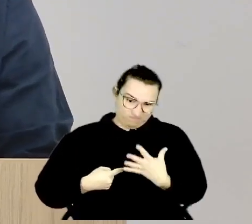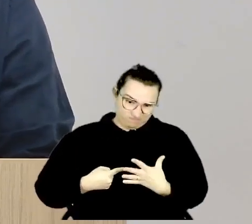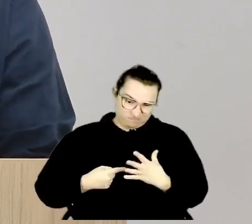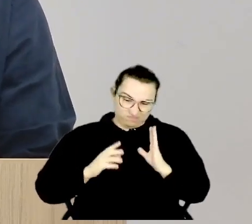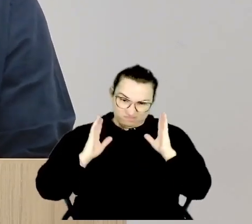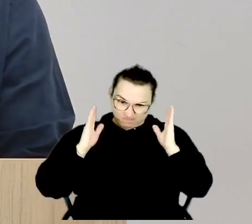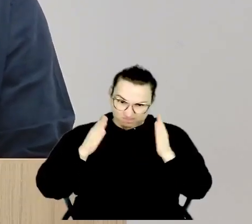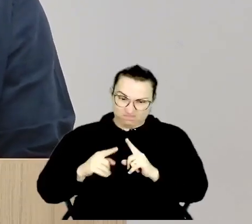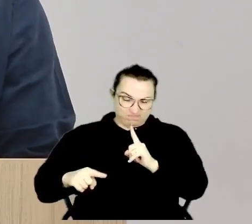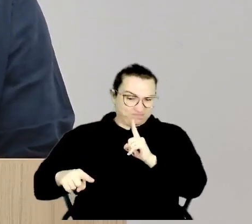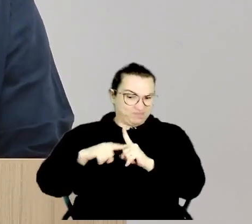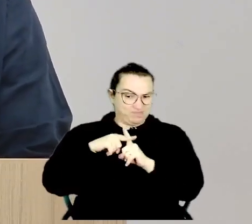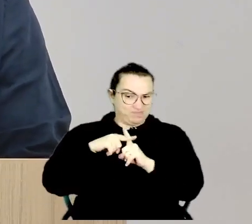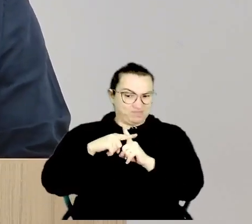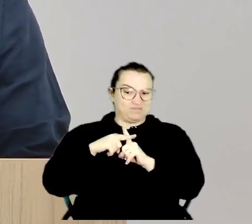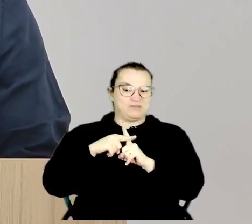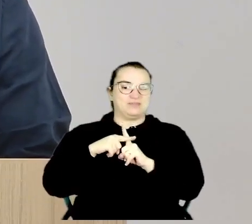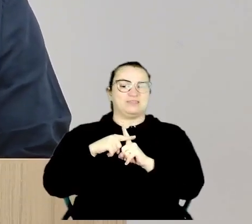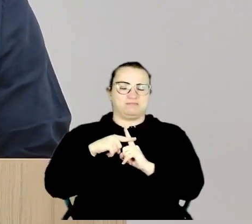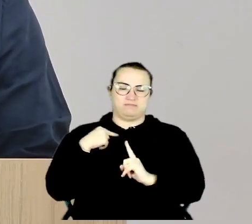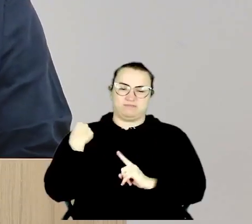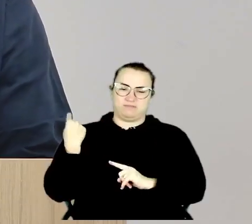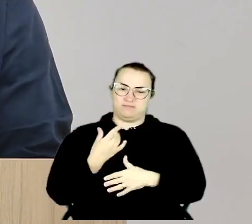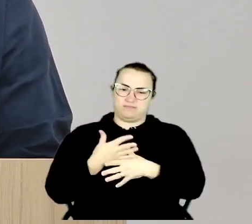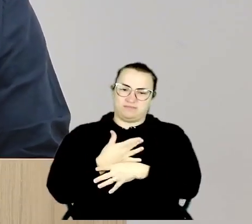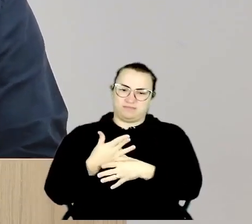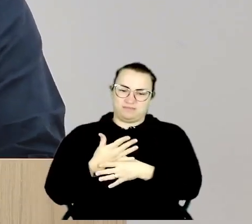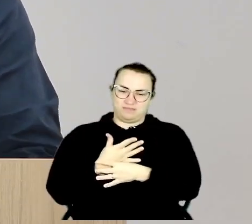positivas paraa nossa cidade e paraa nossa população